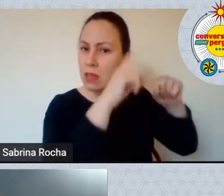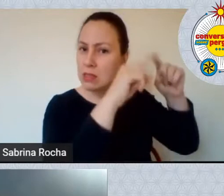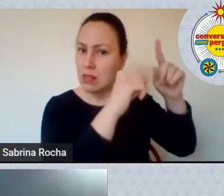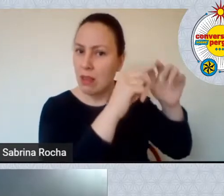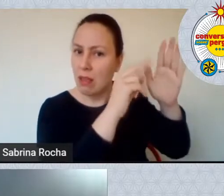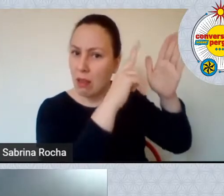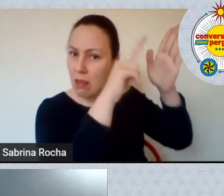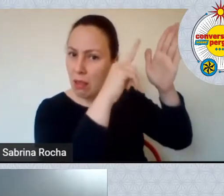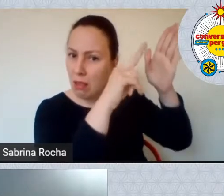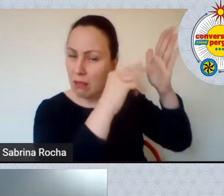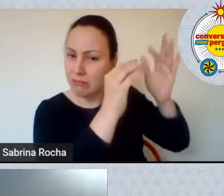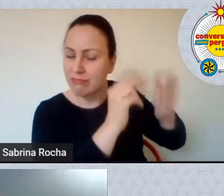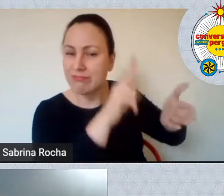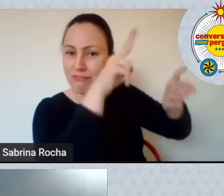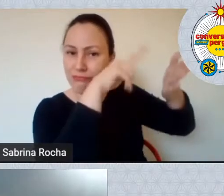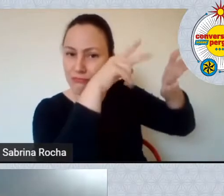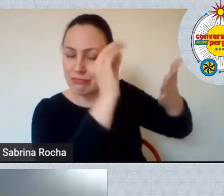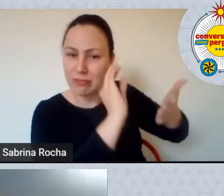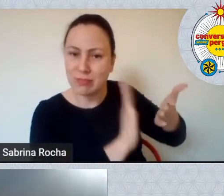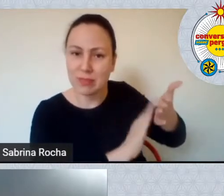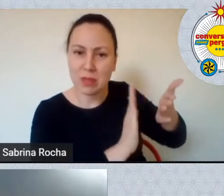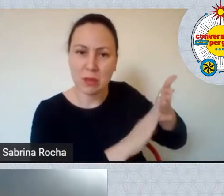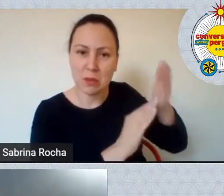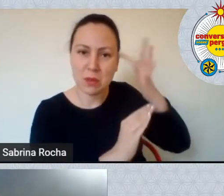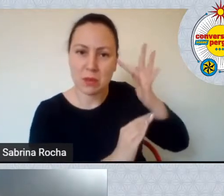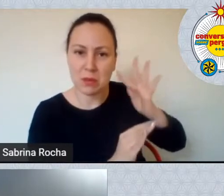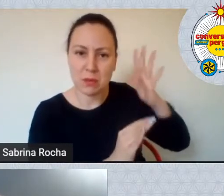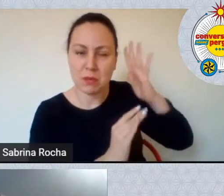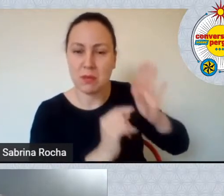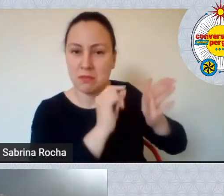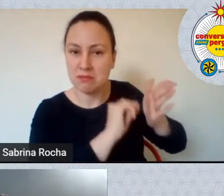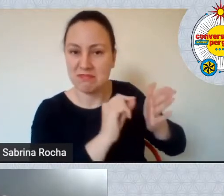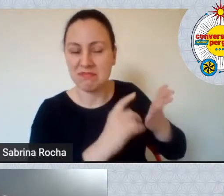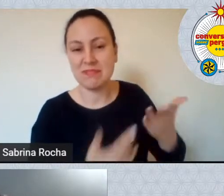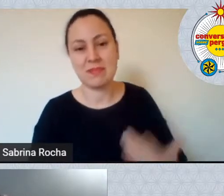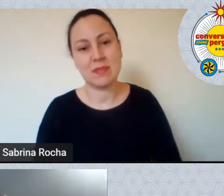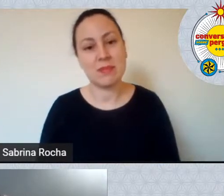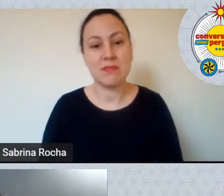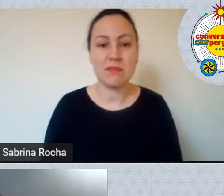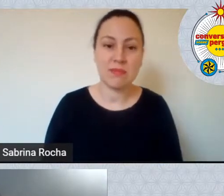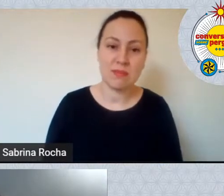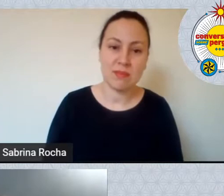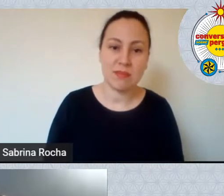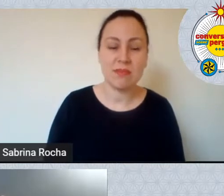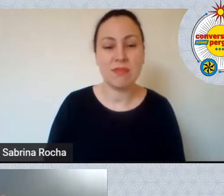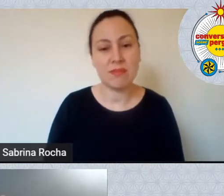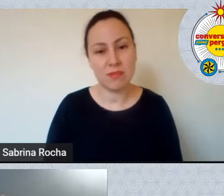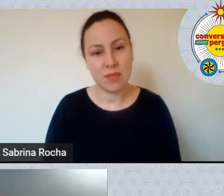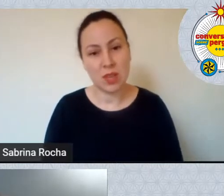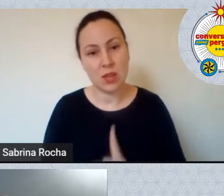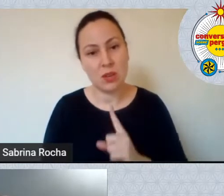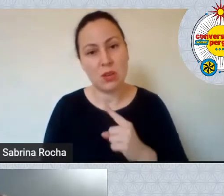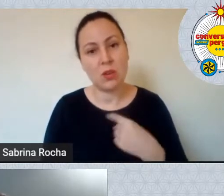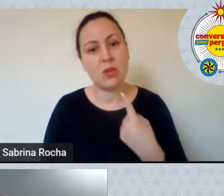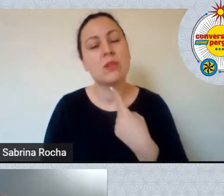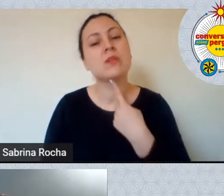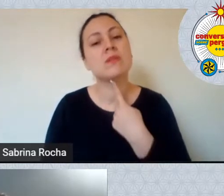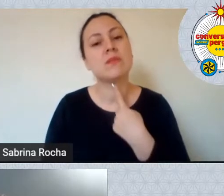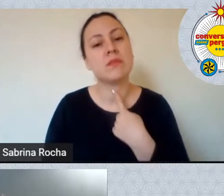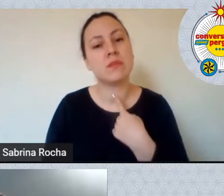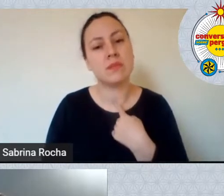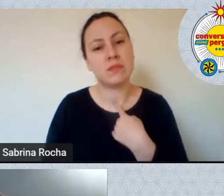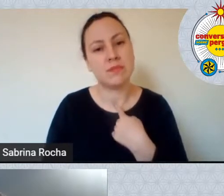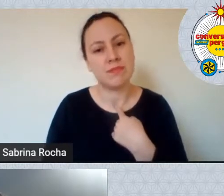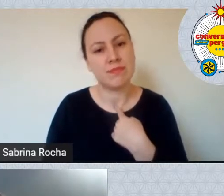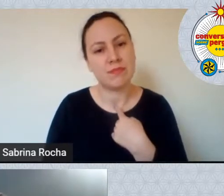para o futuro. O que não deixa de ter alguma razão é pensar que nossos desejos, mesmo os desejos